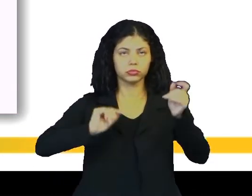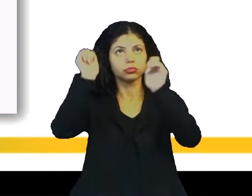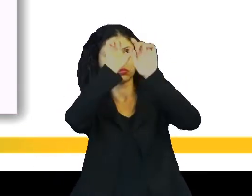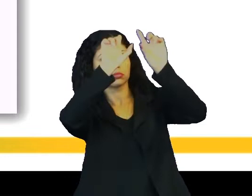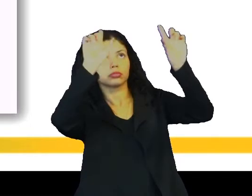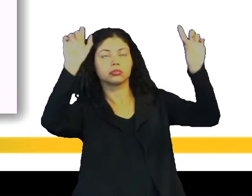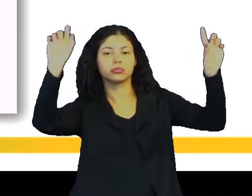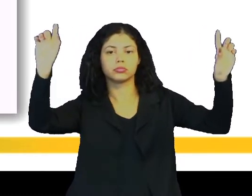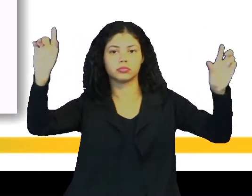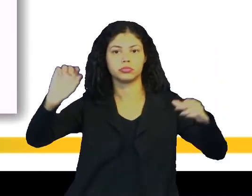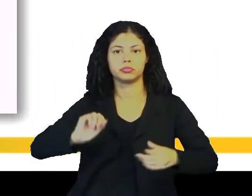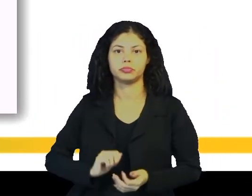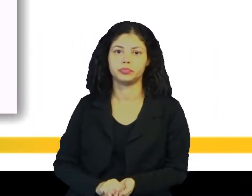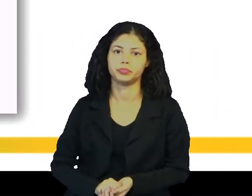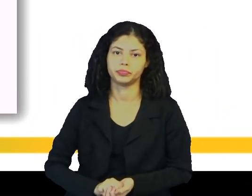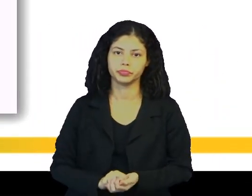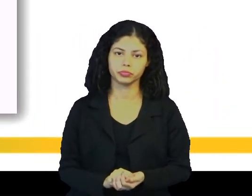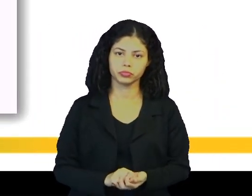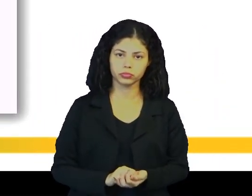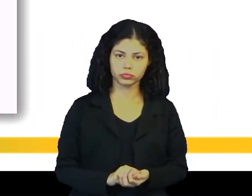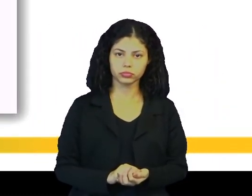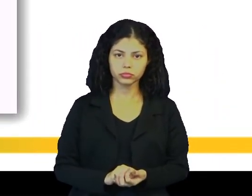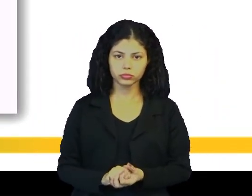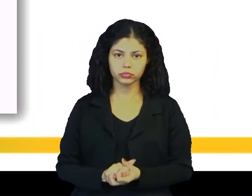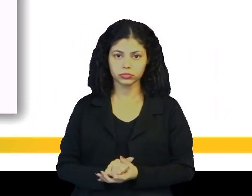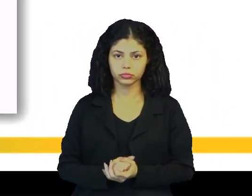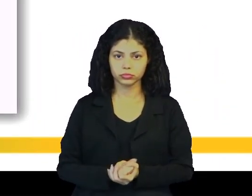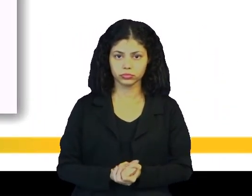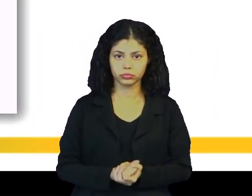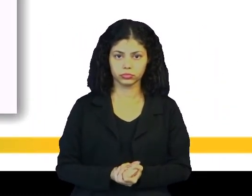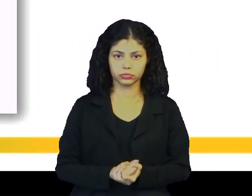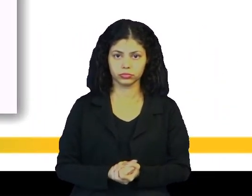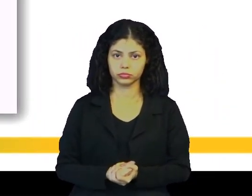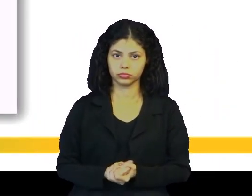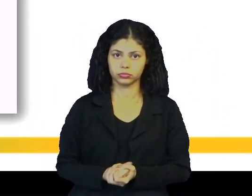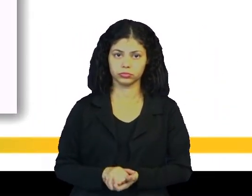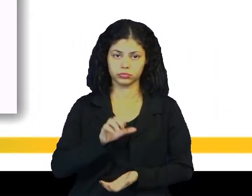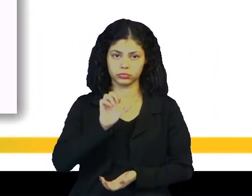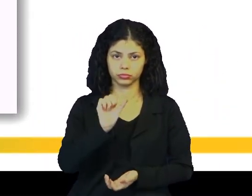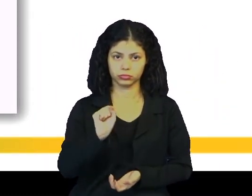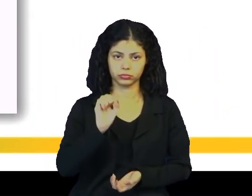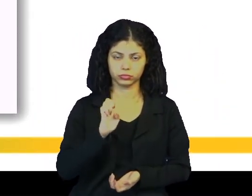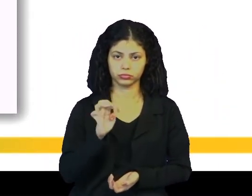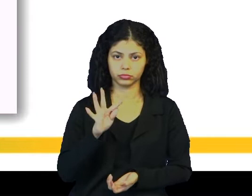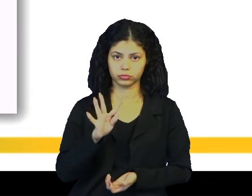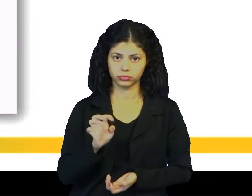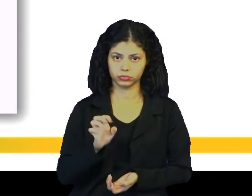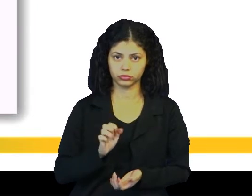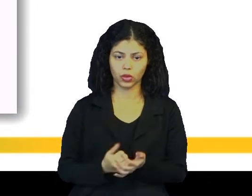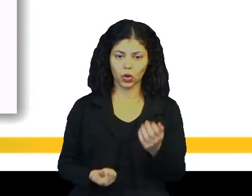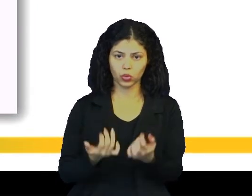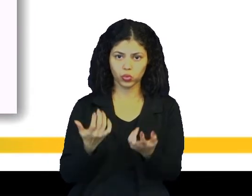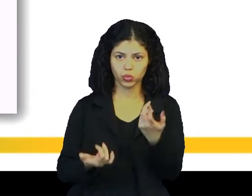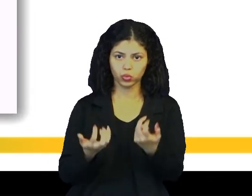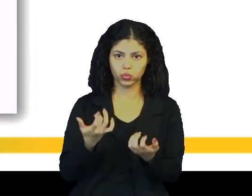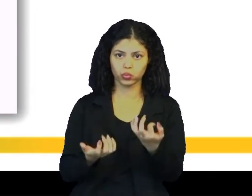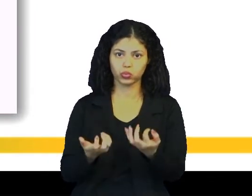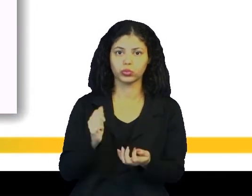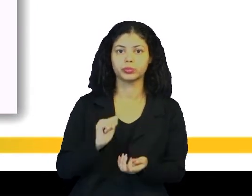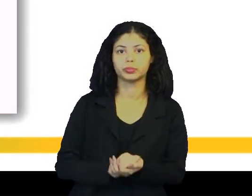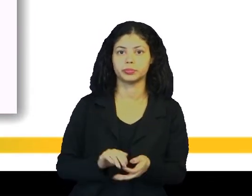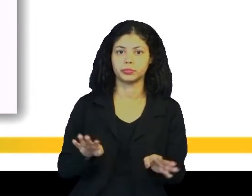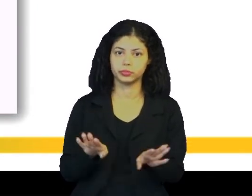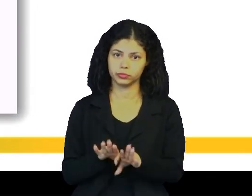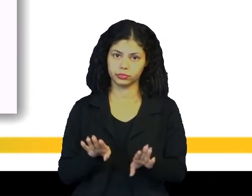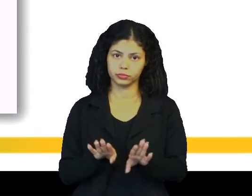né? Nós temos aqui Sekhmet, que é o deus do fogo, né? Hoje também